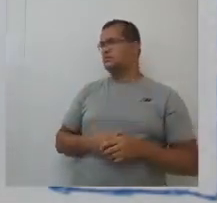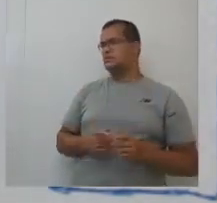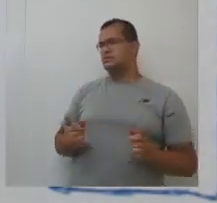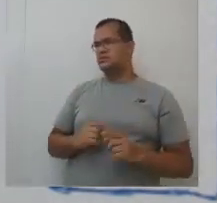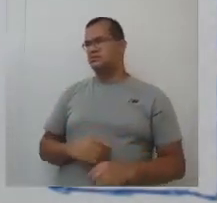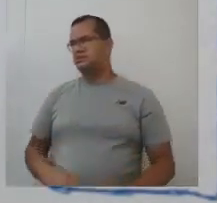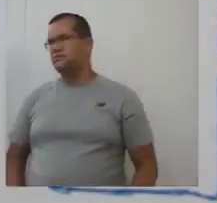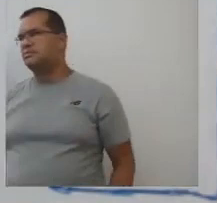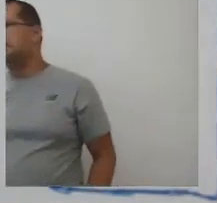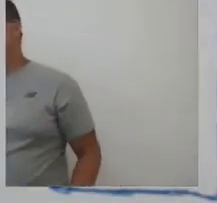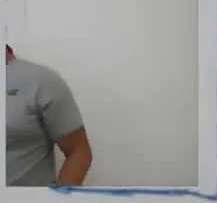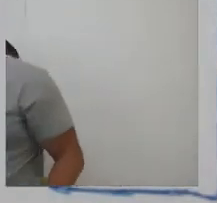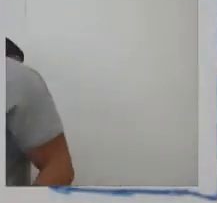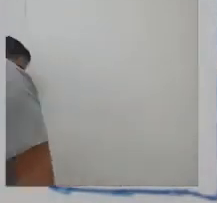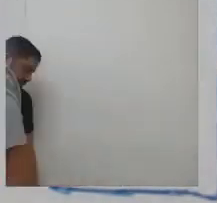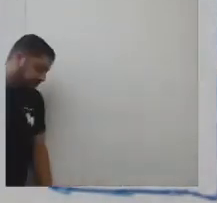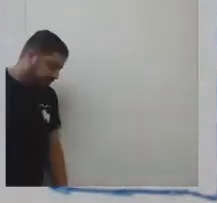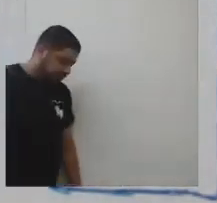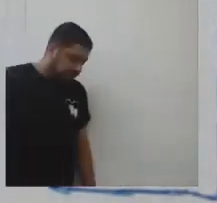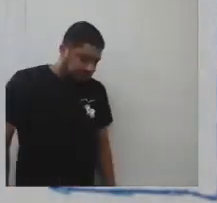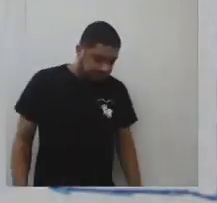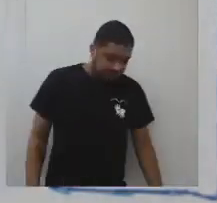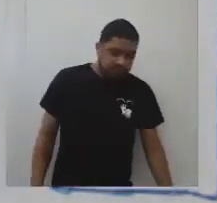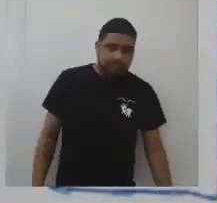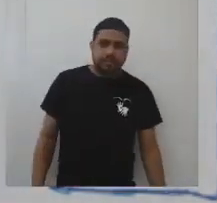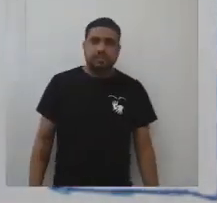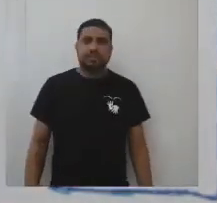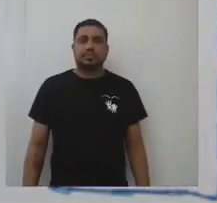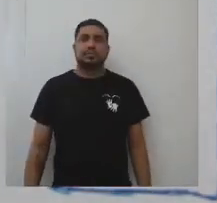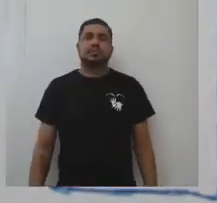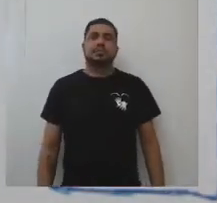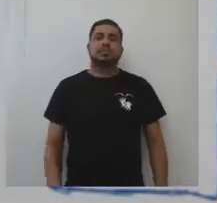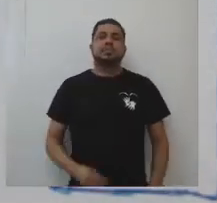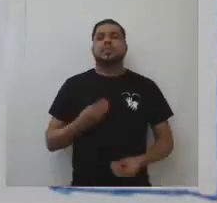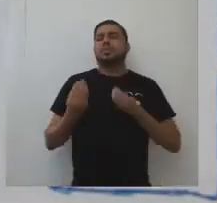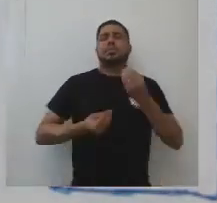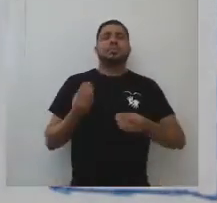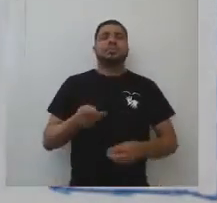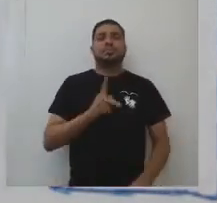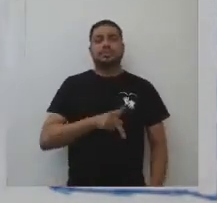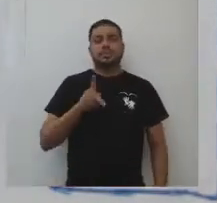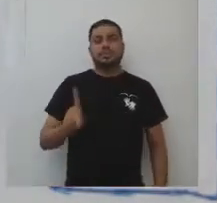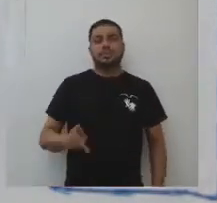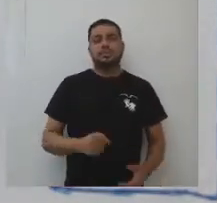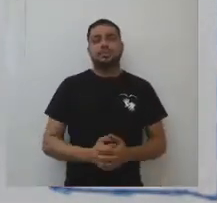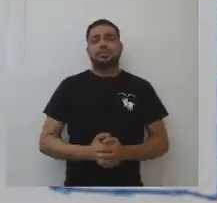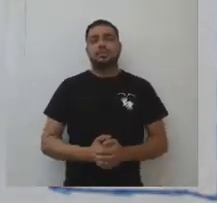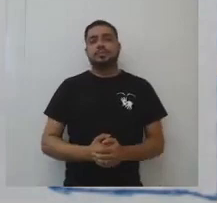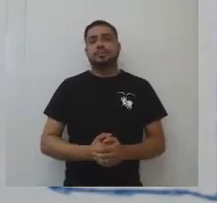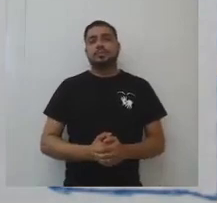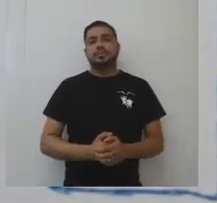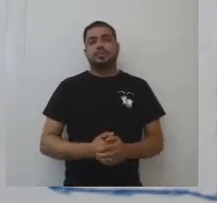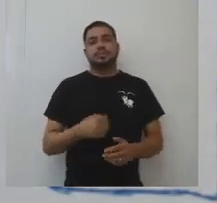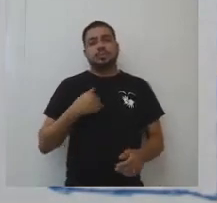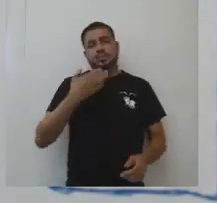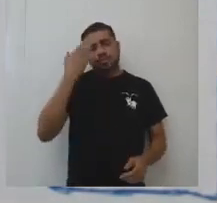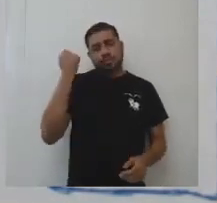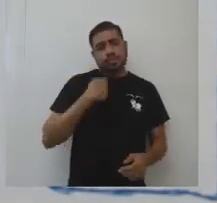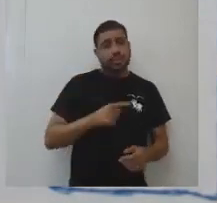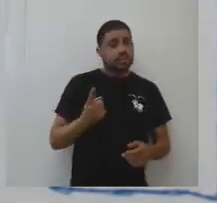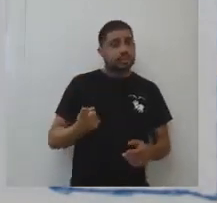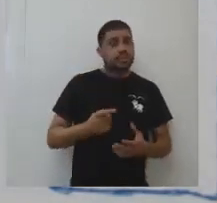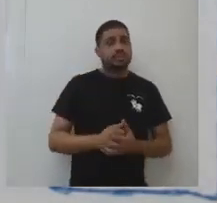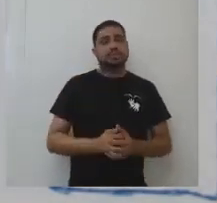Ela sofre a repulsão de 2 e a repulsão de 3. Como assim, professor? Vamos lá. Esqueça um pouquinho essa.